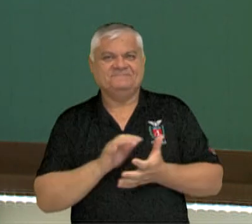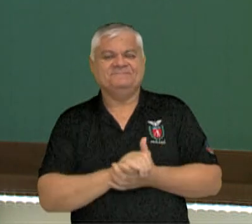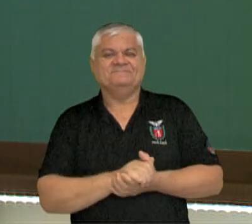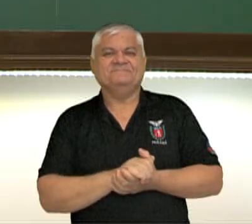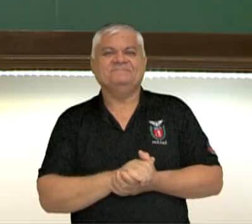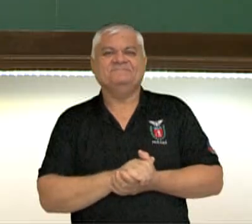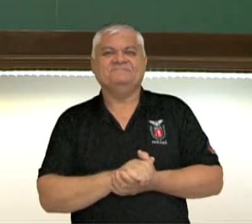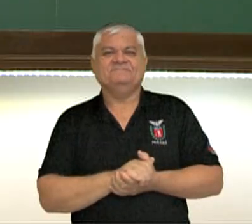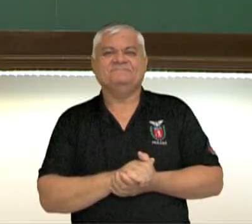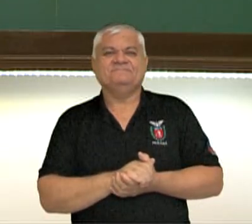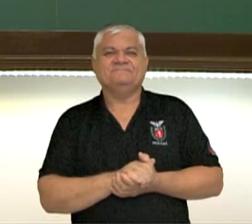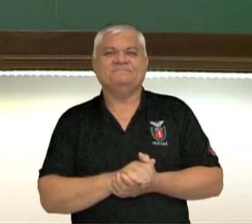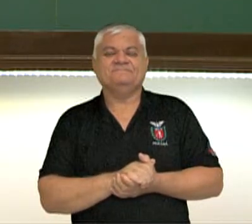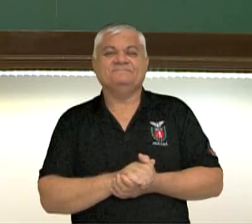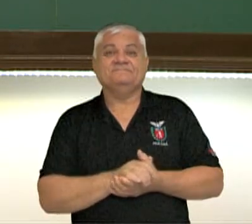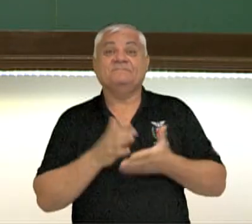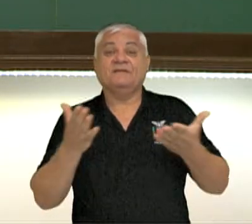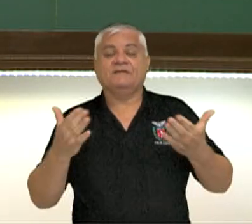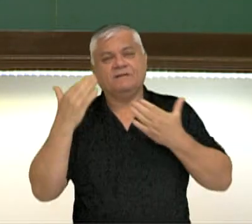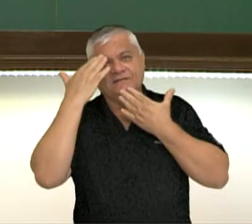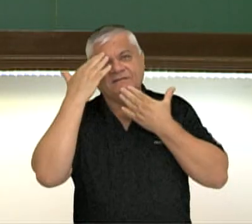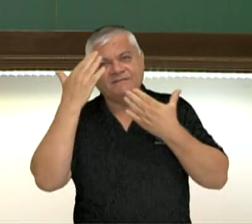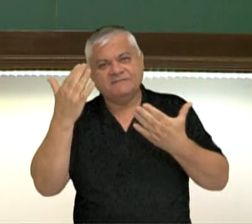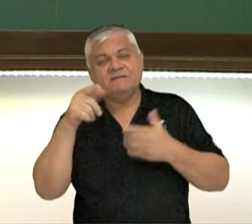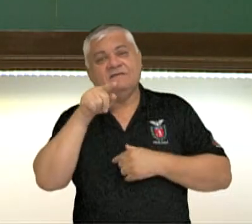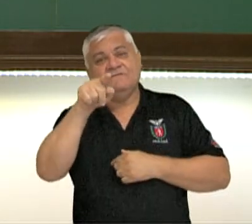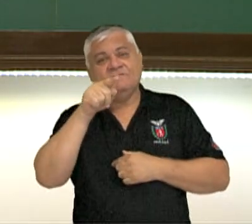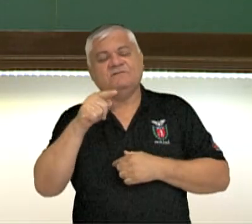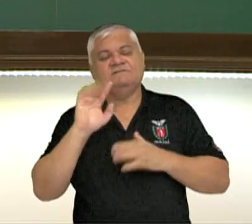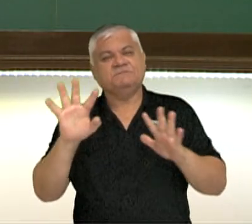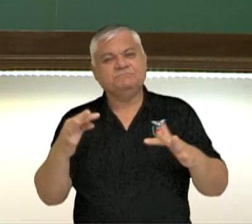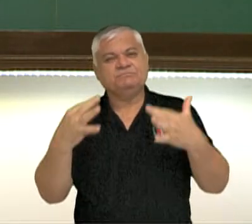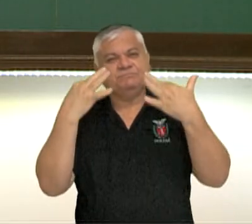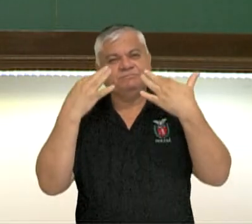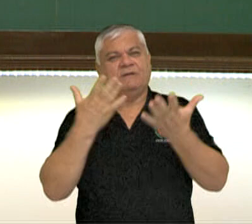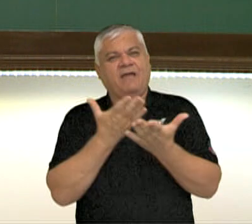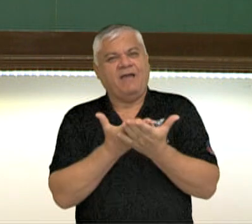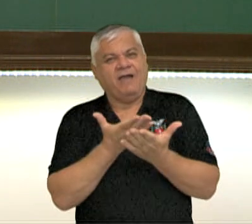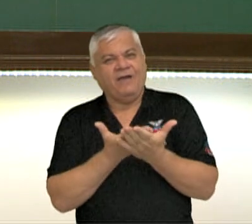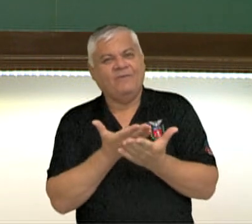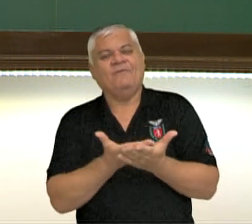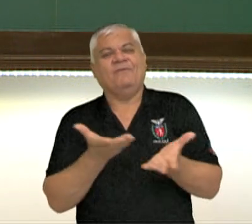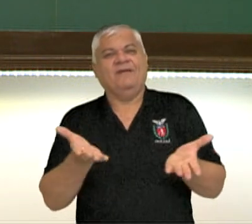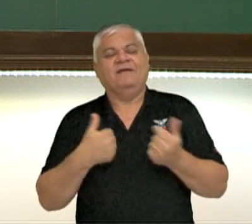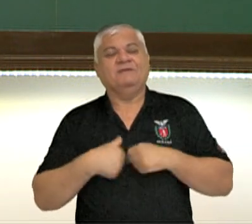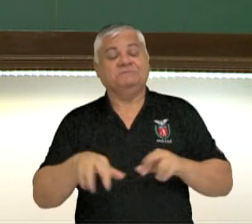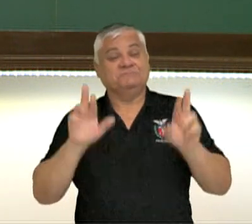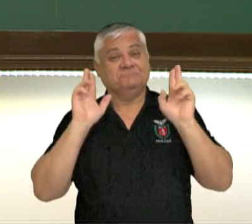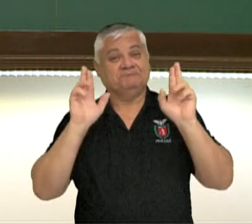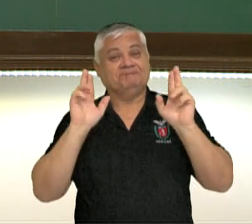Muito bem. Então, quero agradecer você que acompanhou a esta aula.